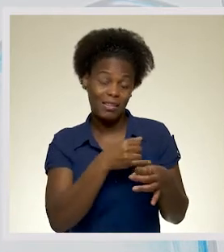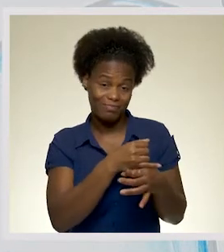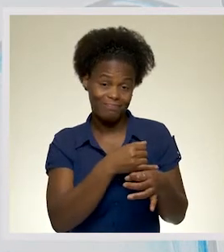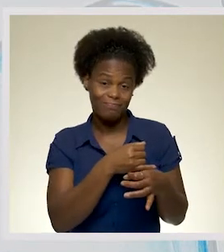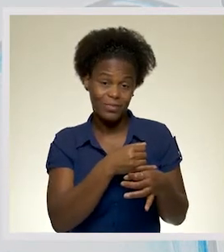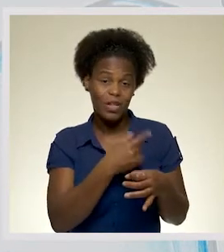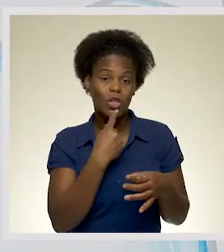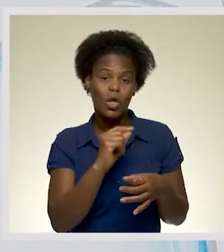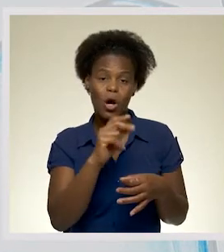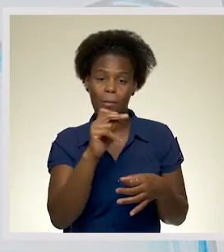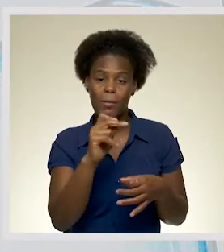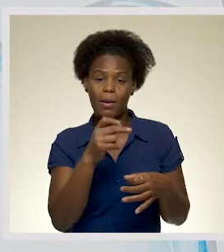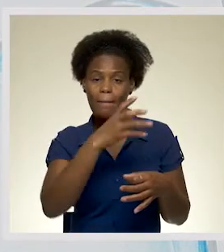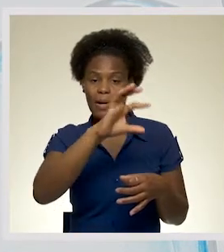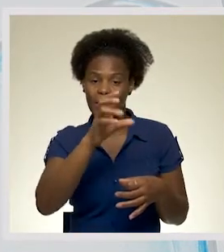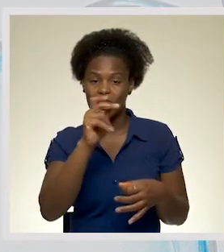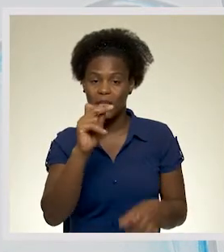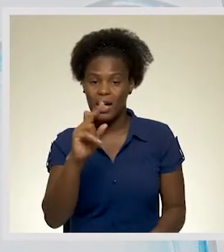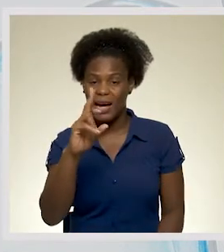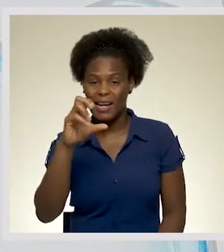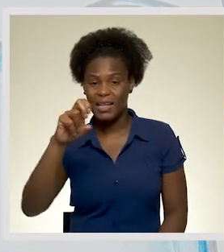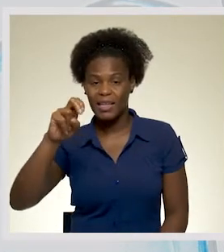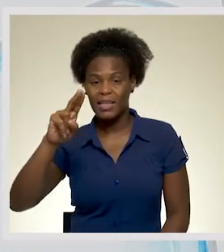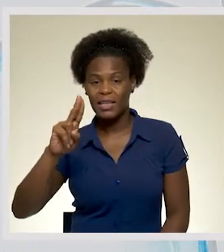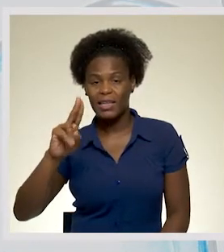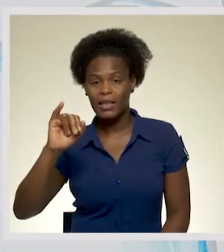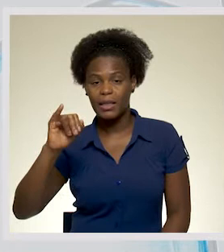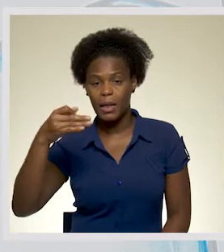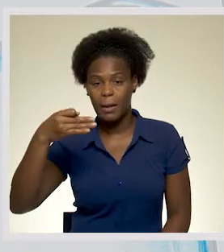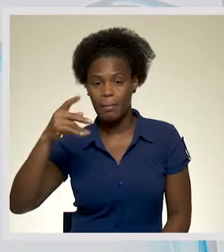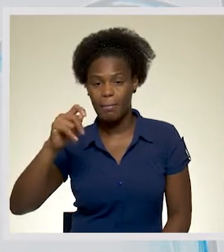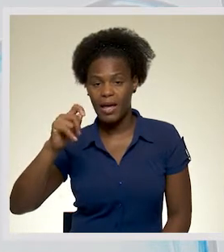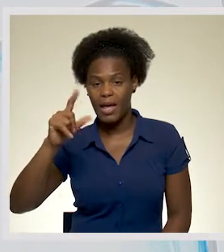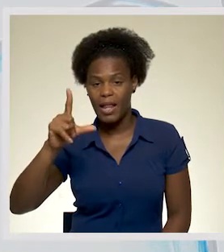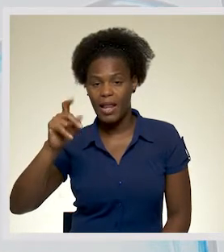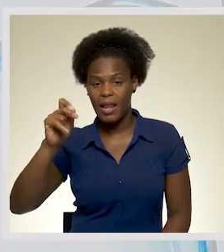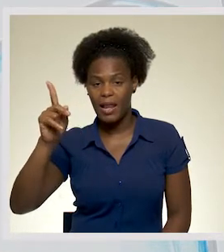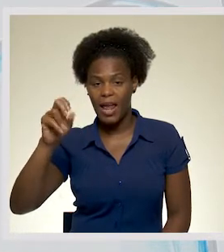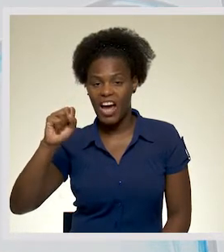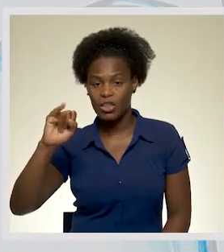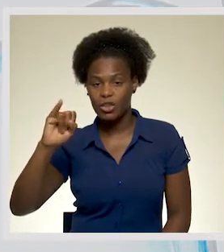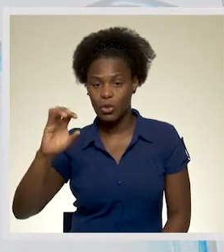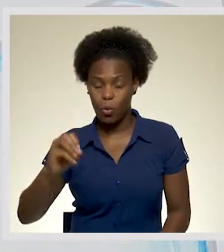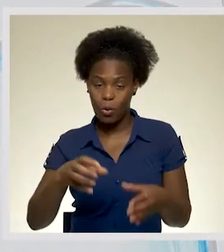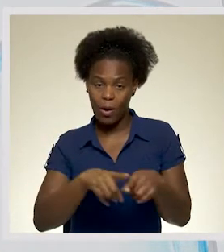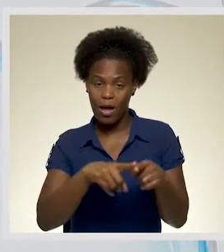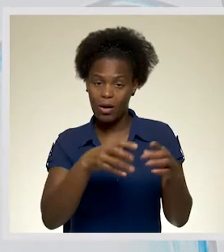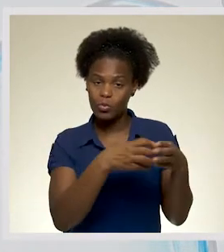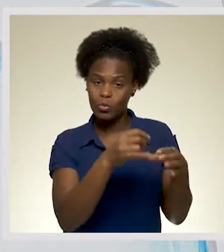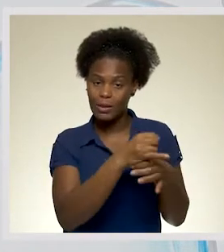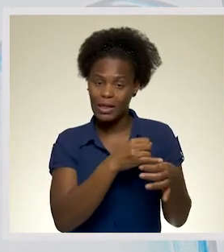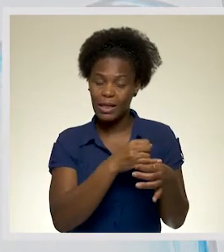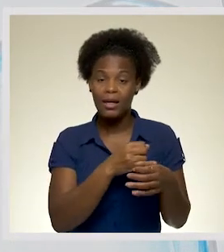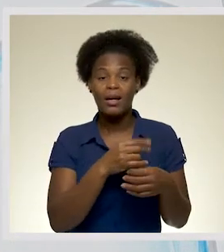nós chamamos de país arquipelágico. Nós dependemos muito, a nossa alimentação depende